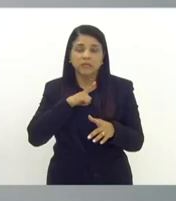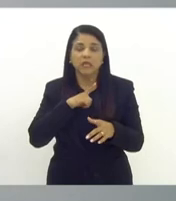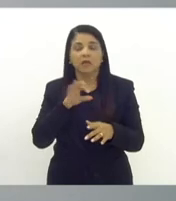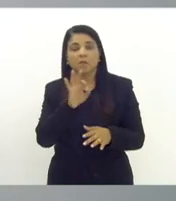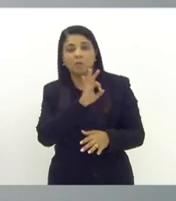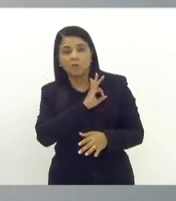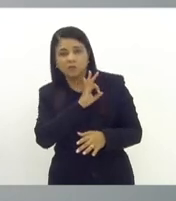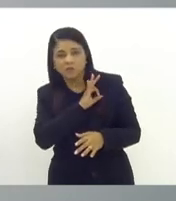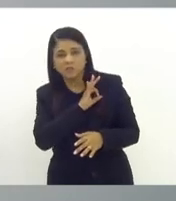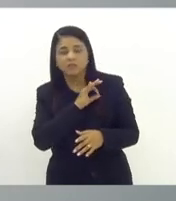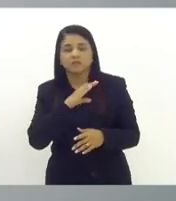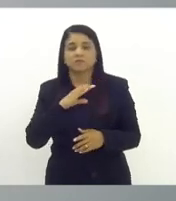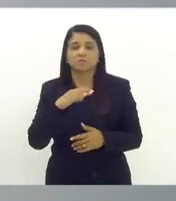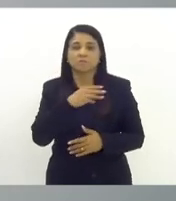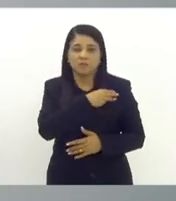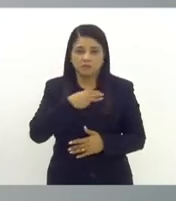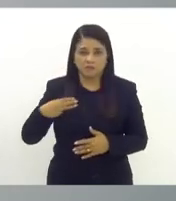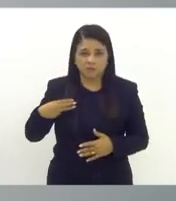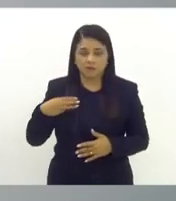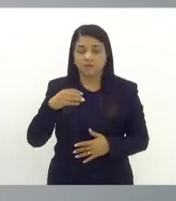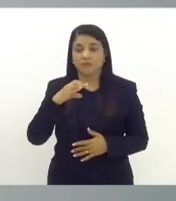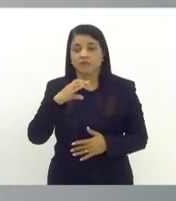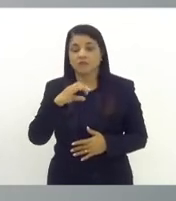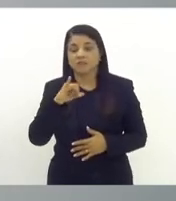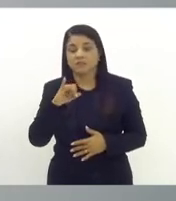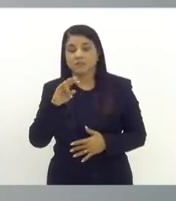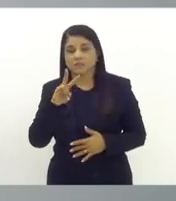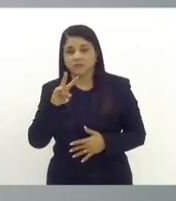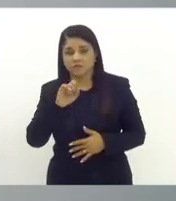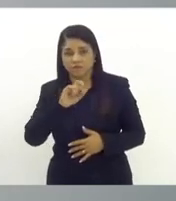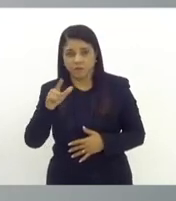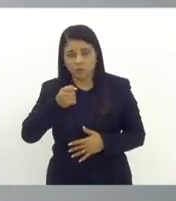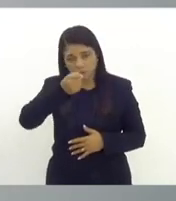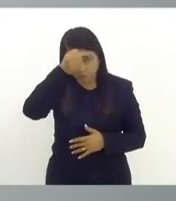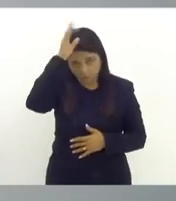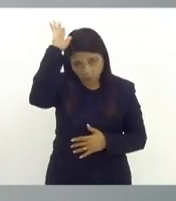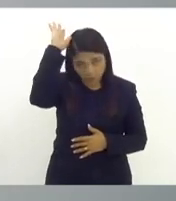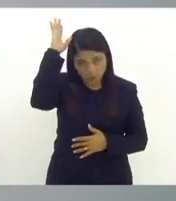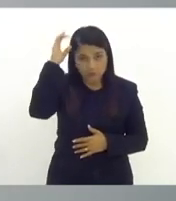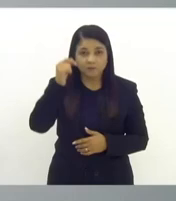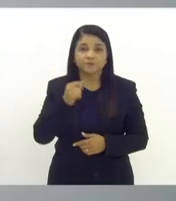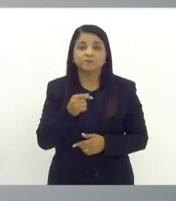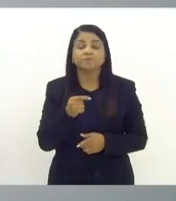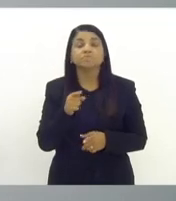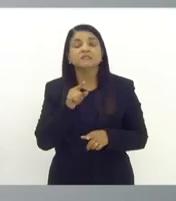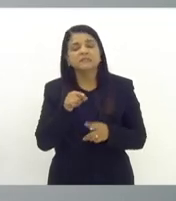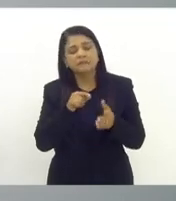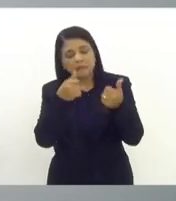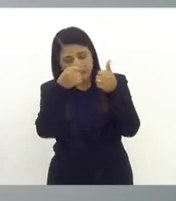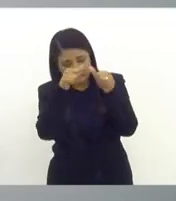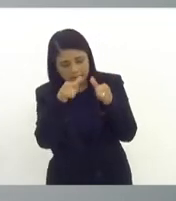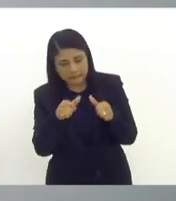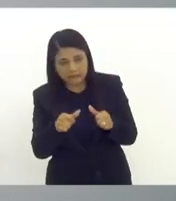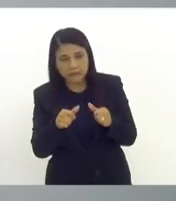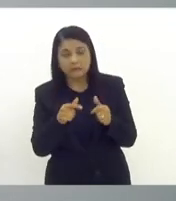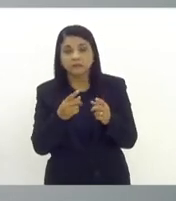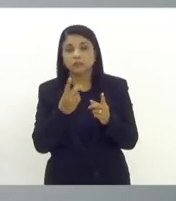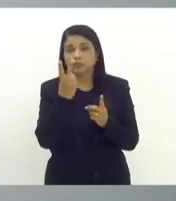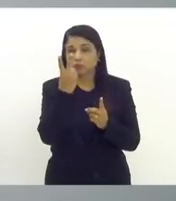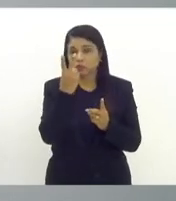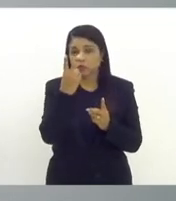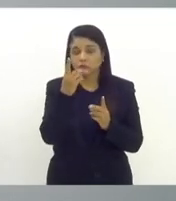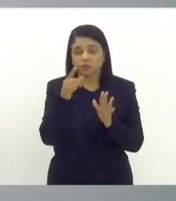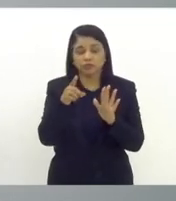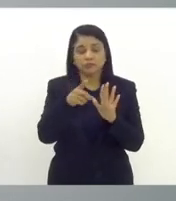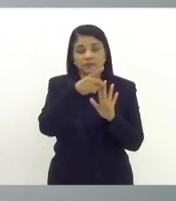Militar Polícia Civil e bombeiros vocês vão reparar se vocês analisarem esses dois decretos esses dois